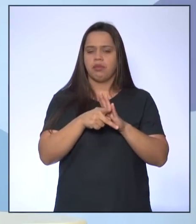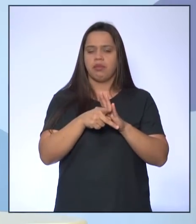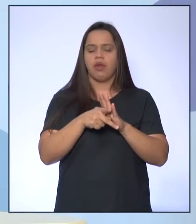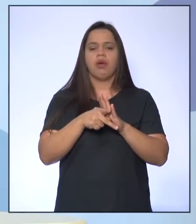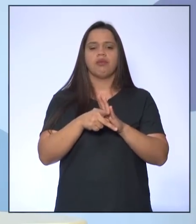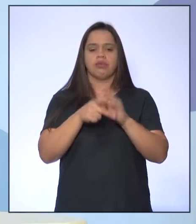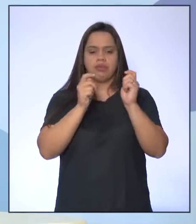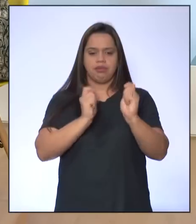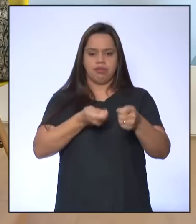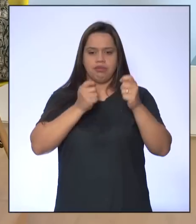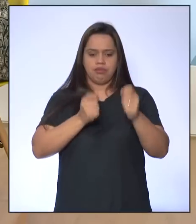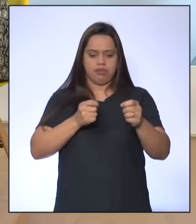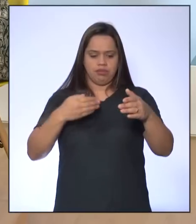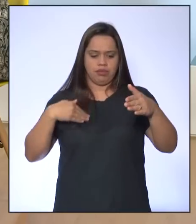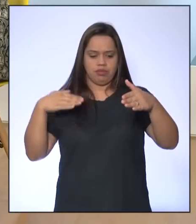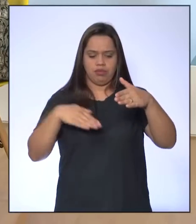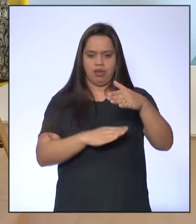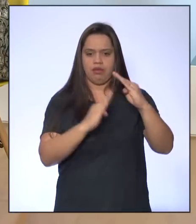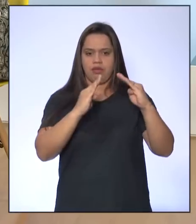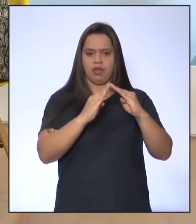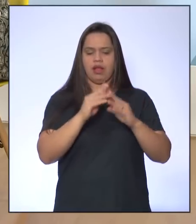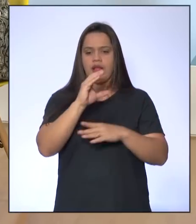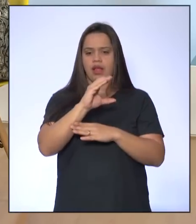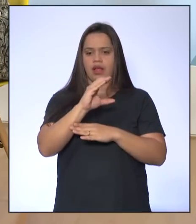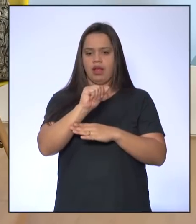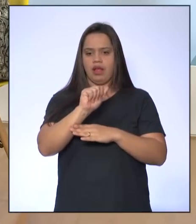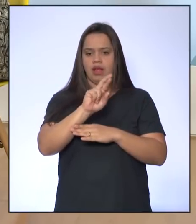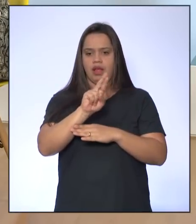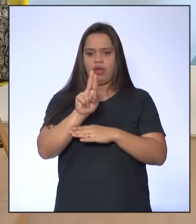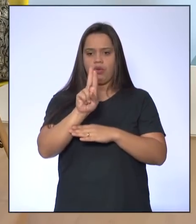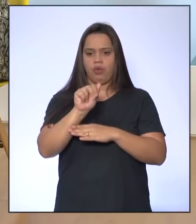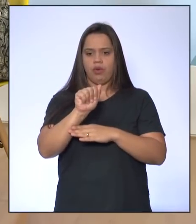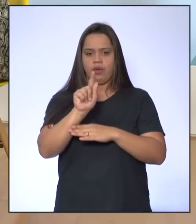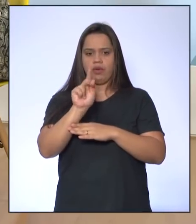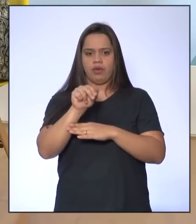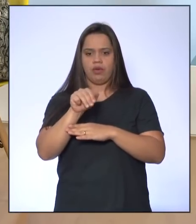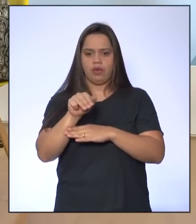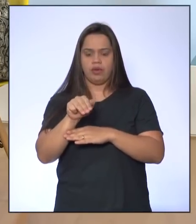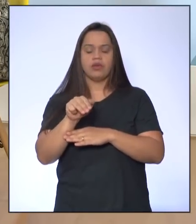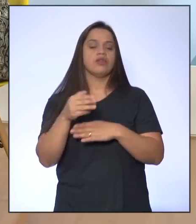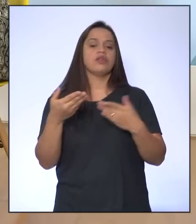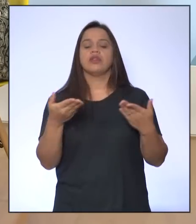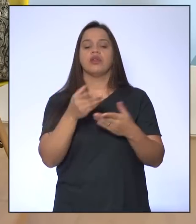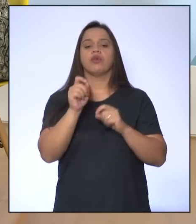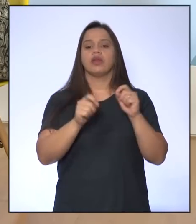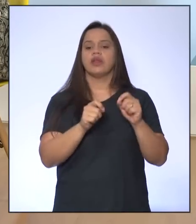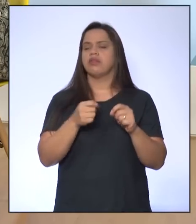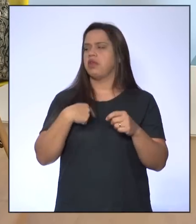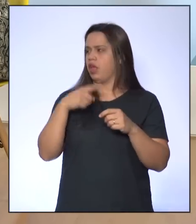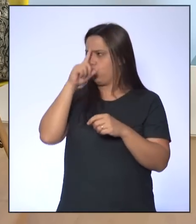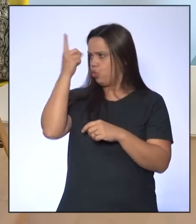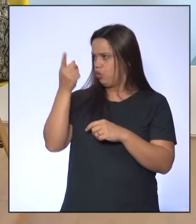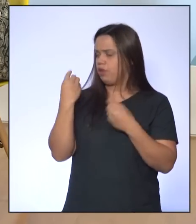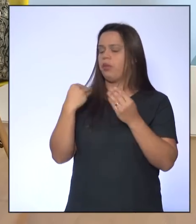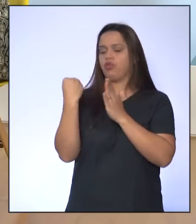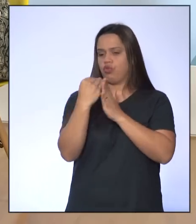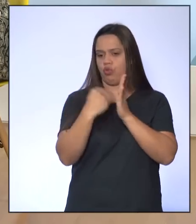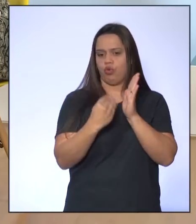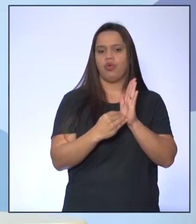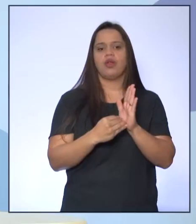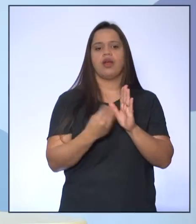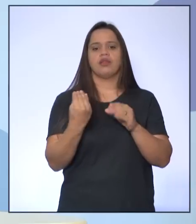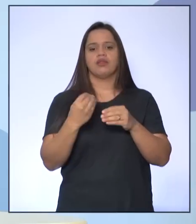sobre fontes materiais não deve existir nenhuma dúvida, né, professora? Acredito que não. Se vocês tiverem, coloquem no chat que a gente tenta